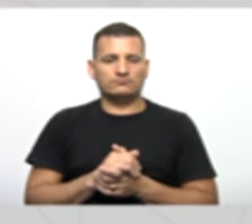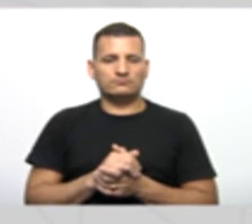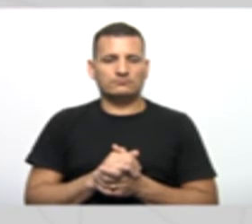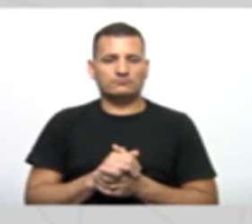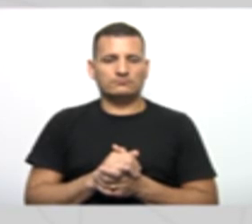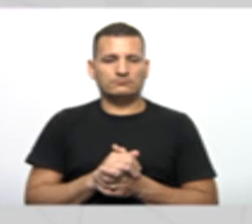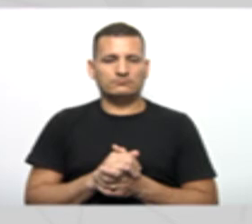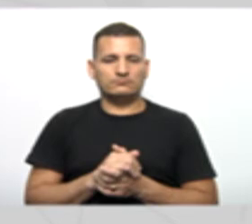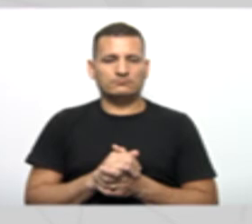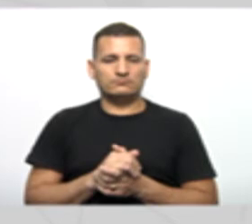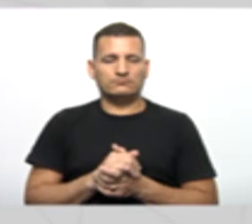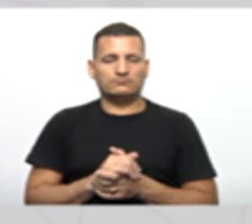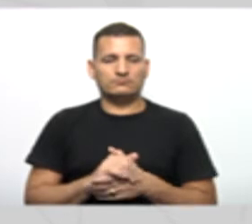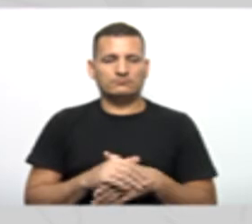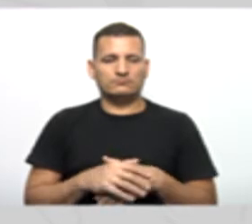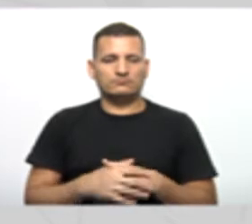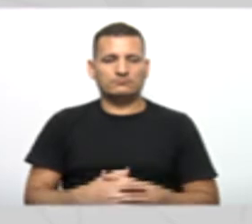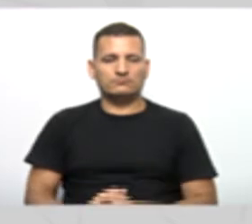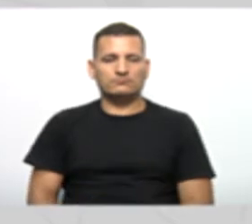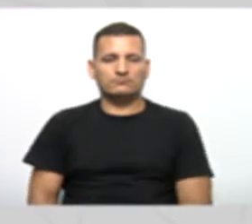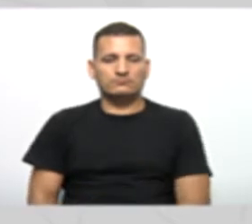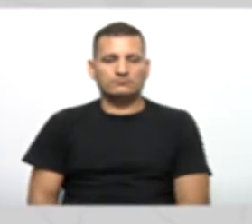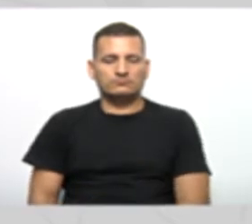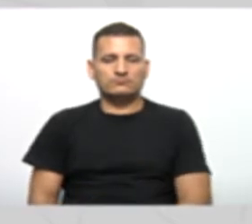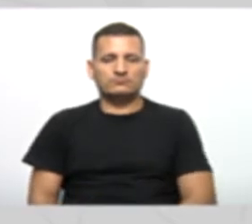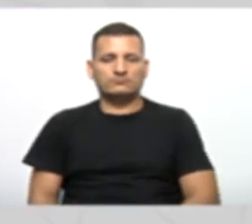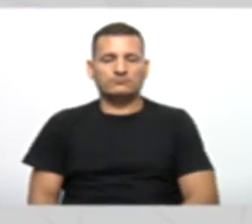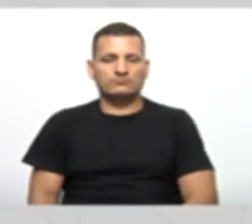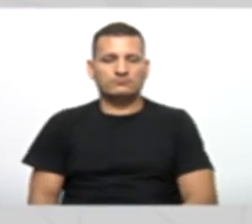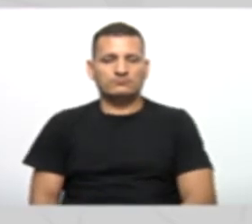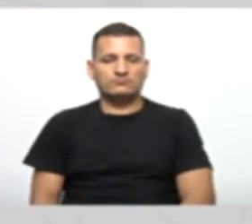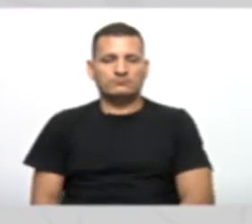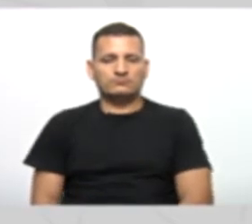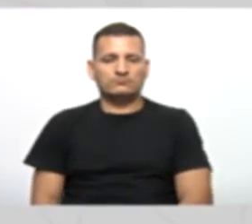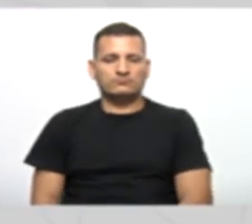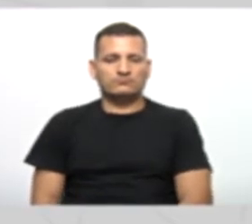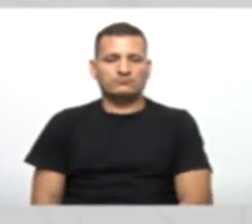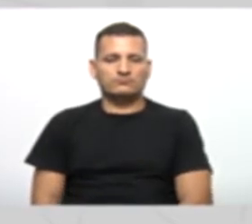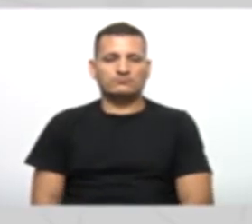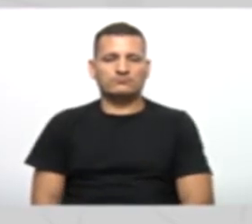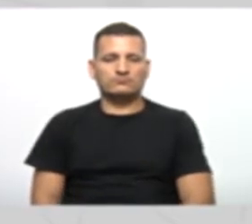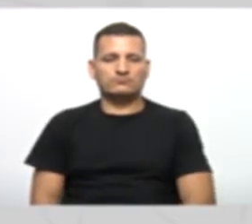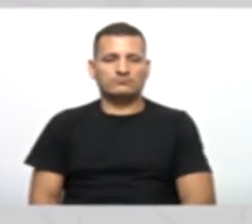Ver se ele abre por aqui. Deixa eu mudar meu pontinho aqui.